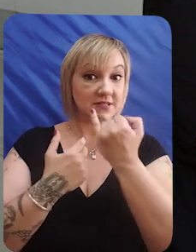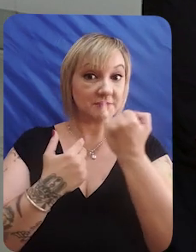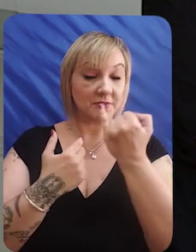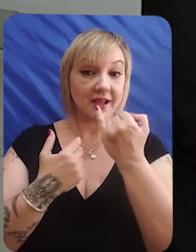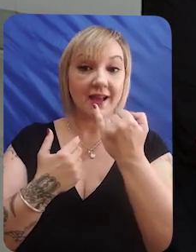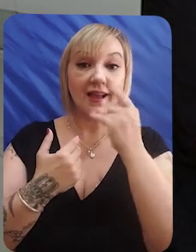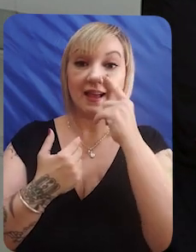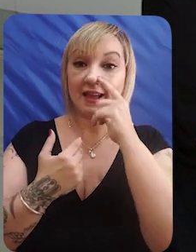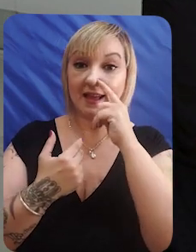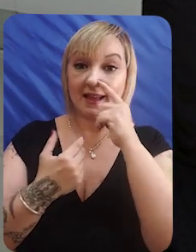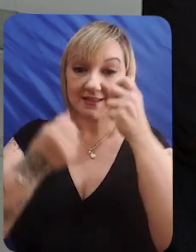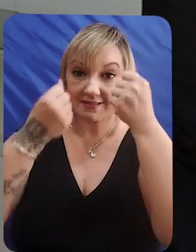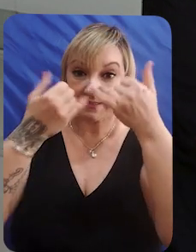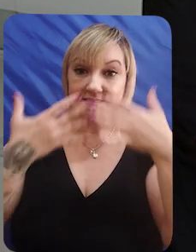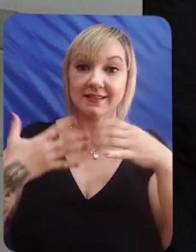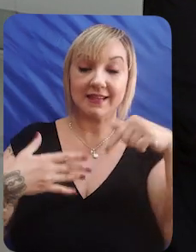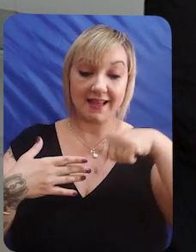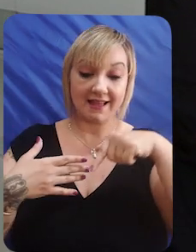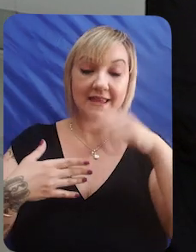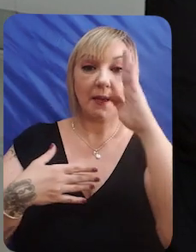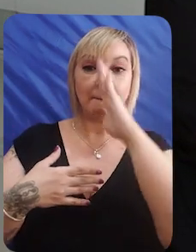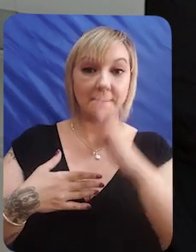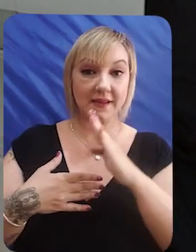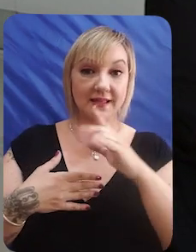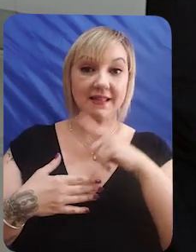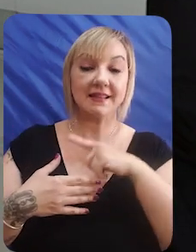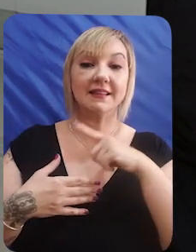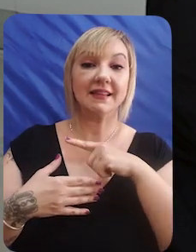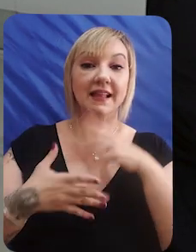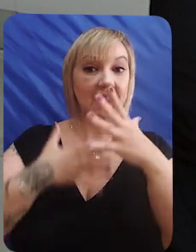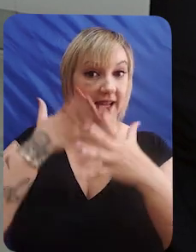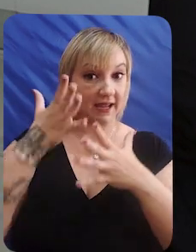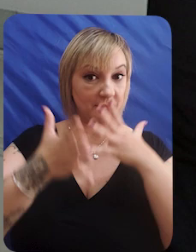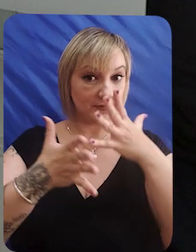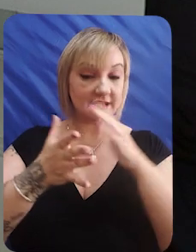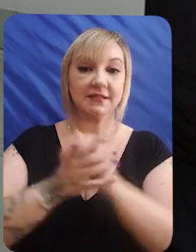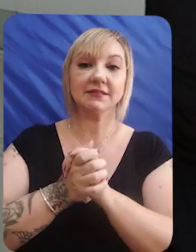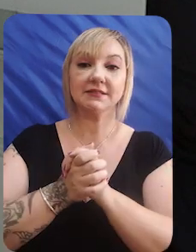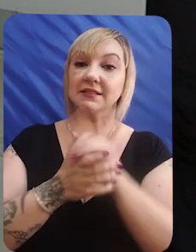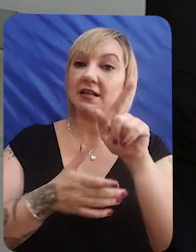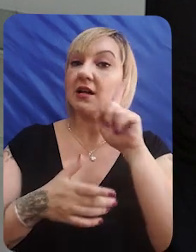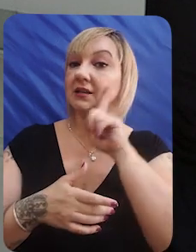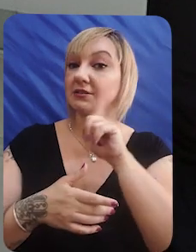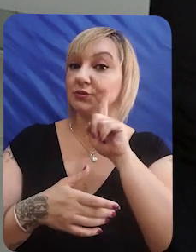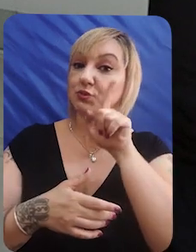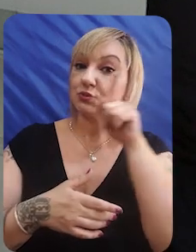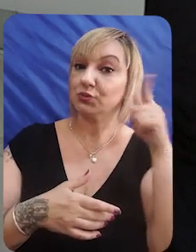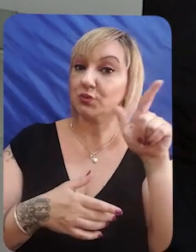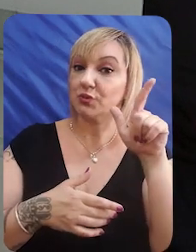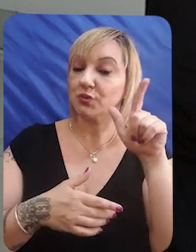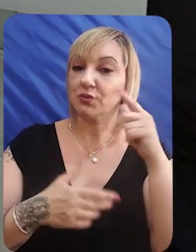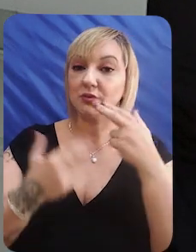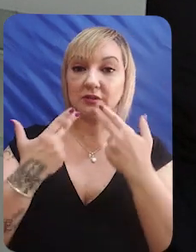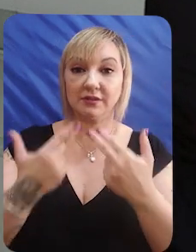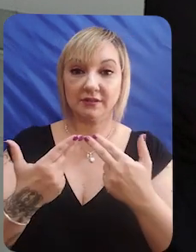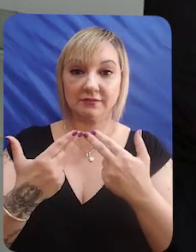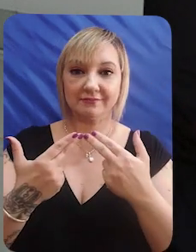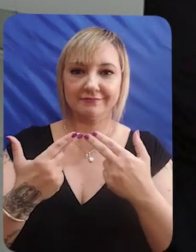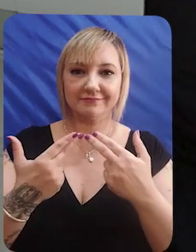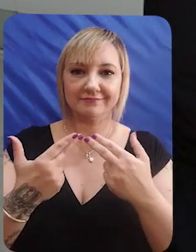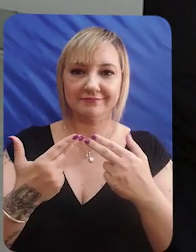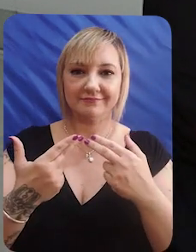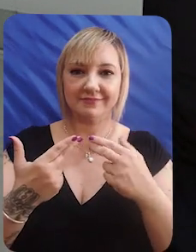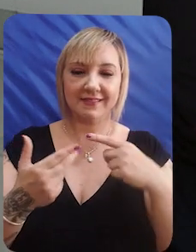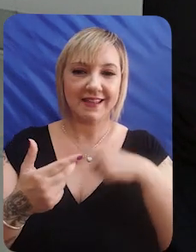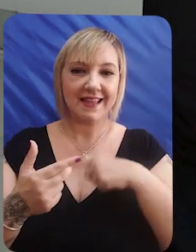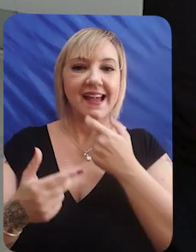estava explicando. Por exemplo, aqui no Brasil tem a língua de Libras. Nos Estados Unidos é outra língua de Libras. É como assim,